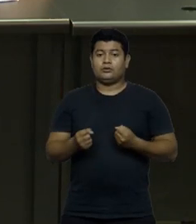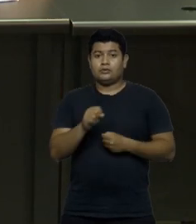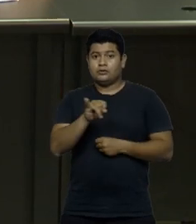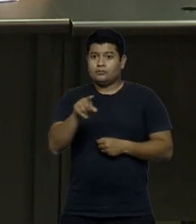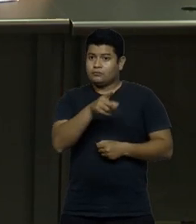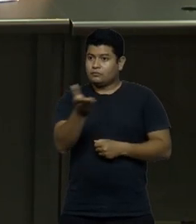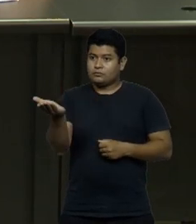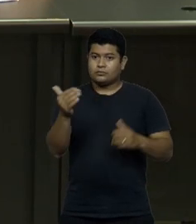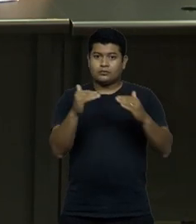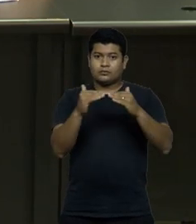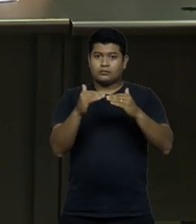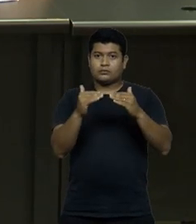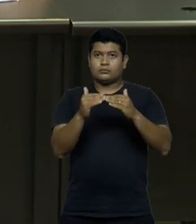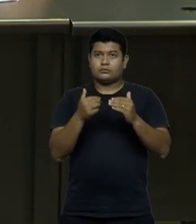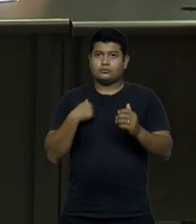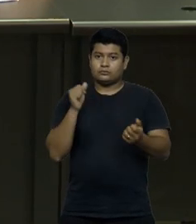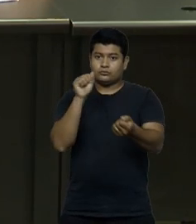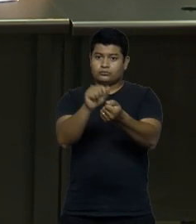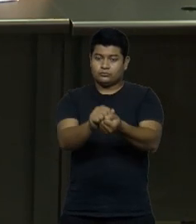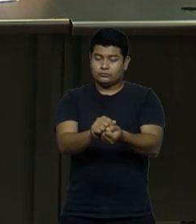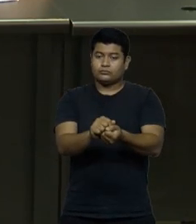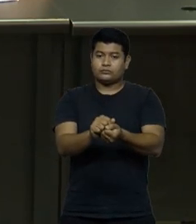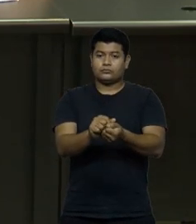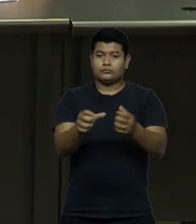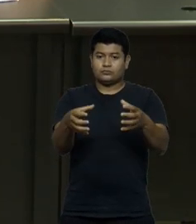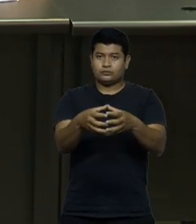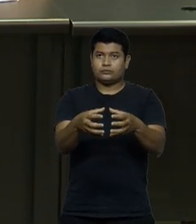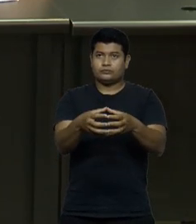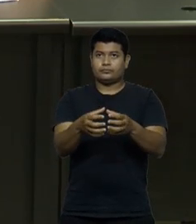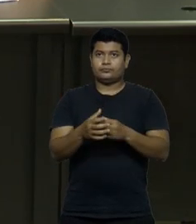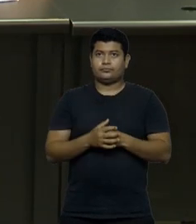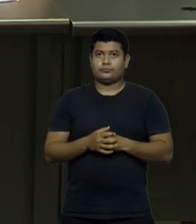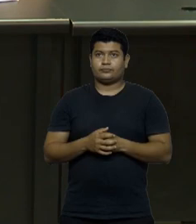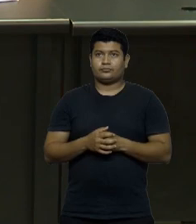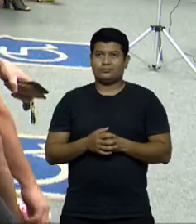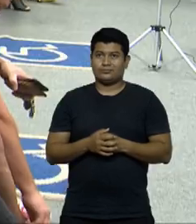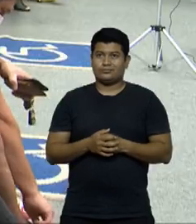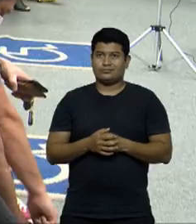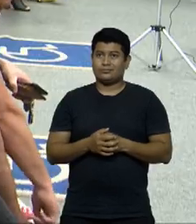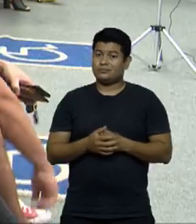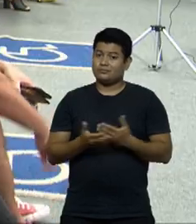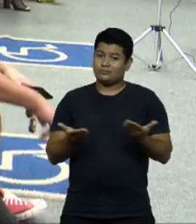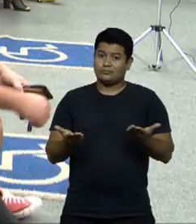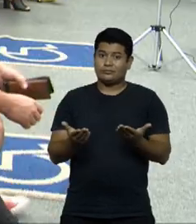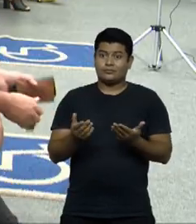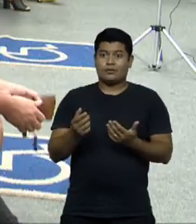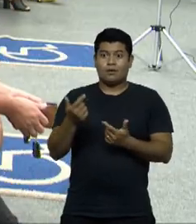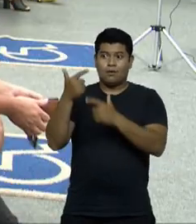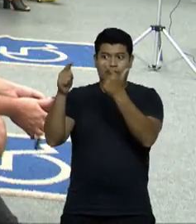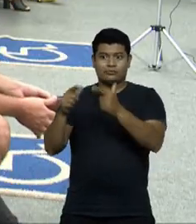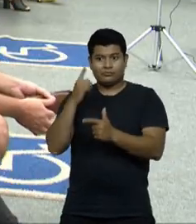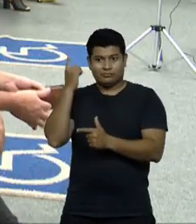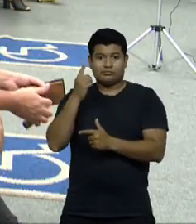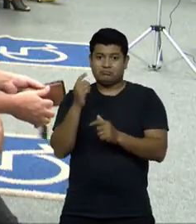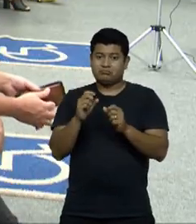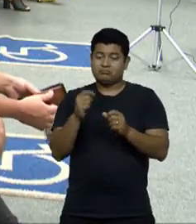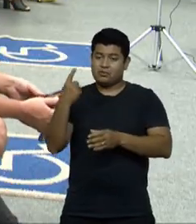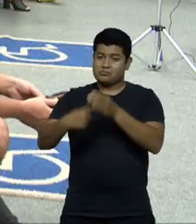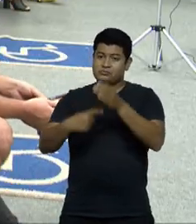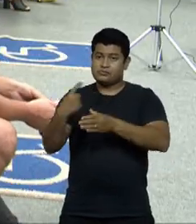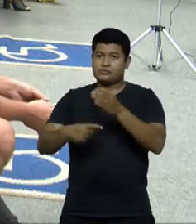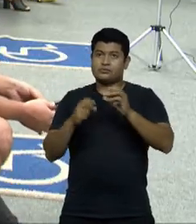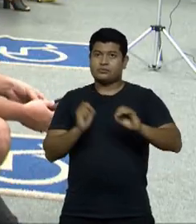vocês concordarem a tarde juntos Eu sei que vocês querem escolheu entre os deputados da comissão de educação